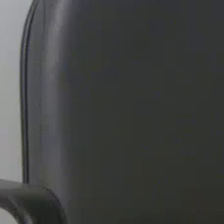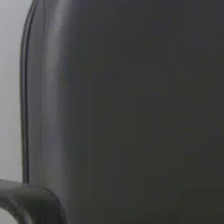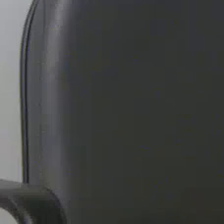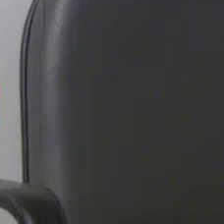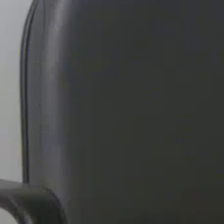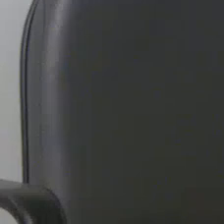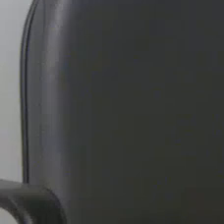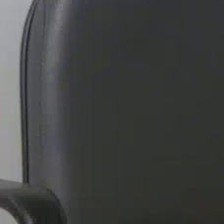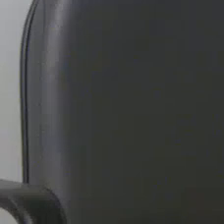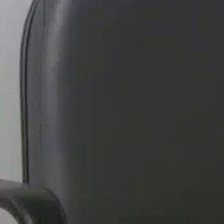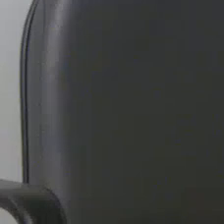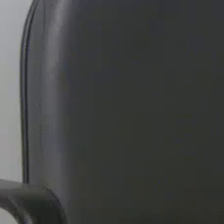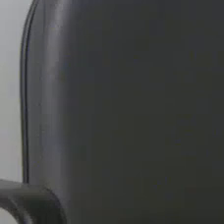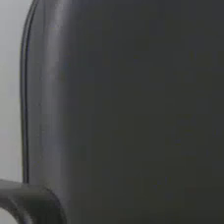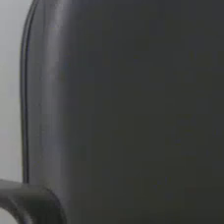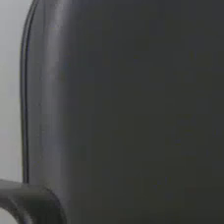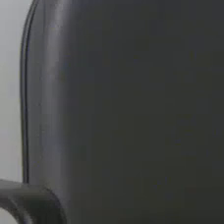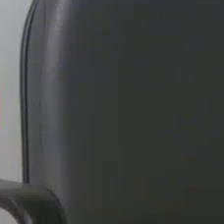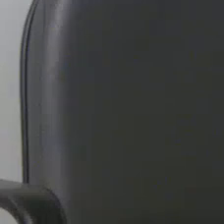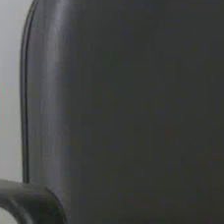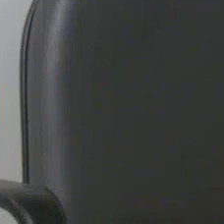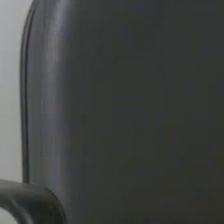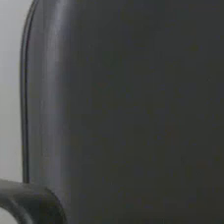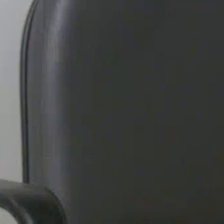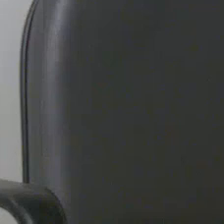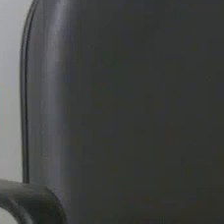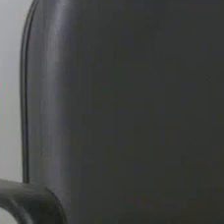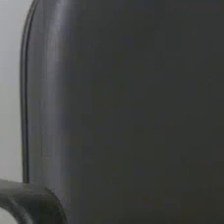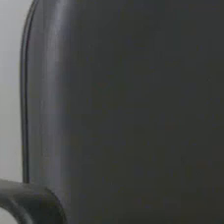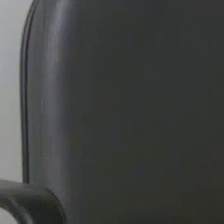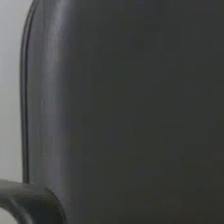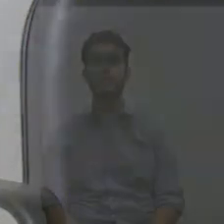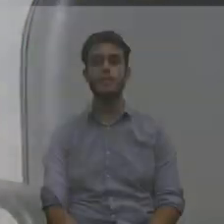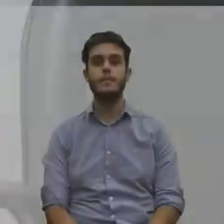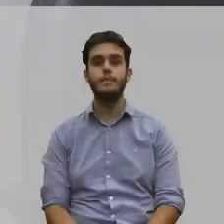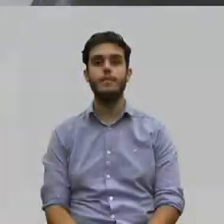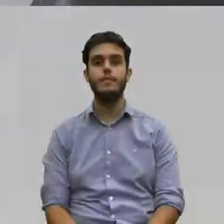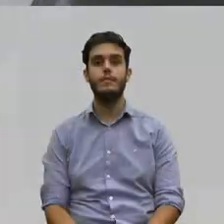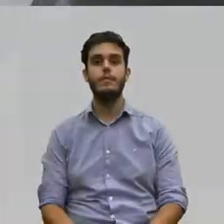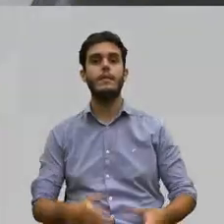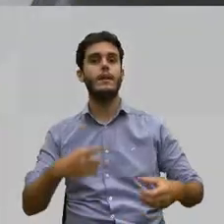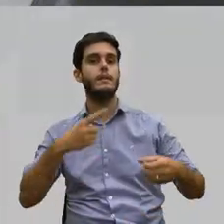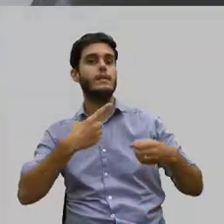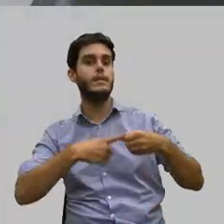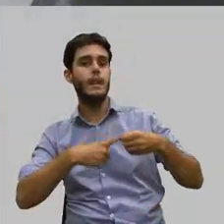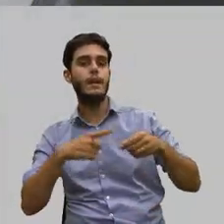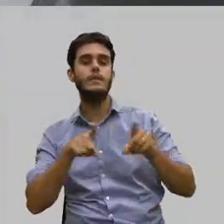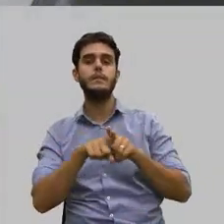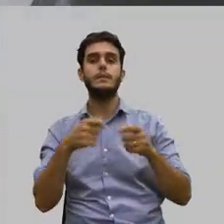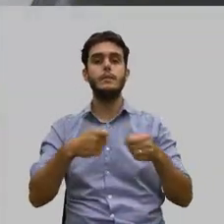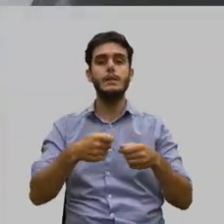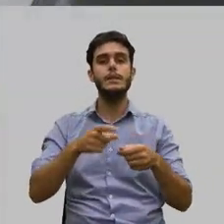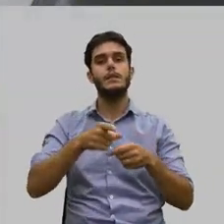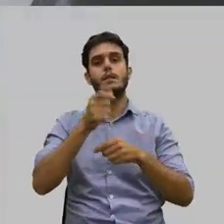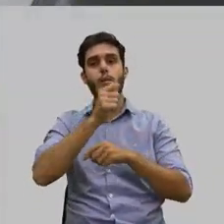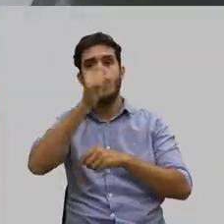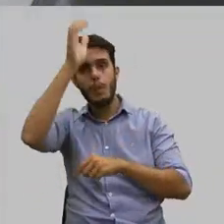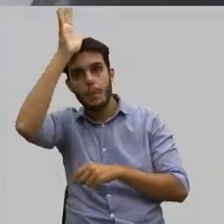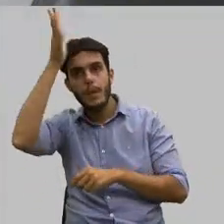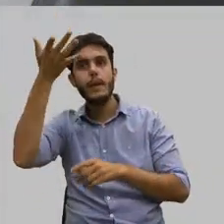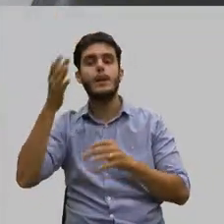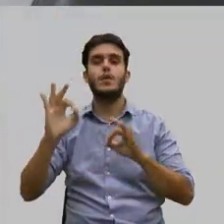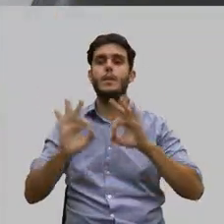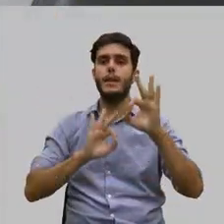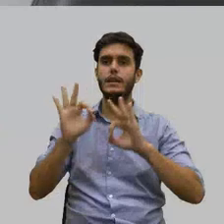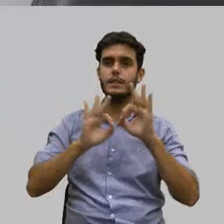das cidades que precisam da atuação mais direcionado do Corpo de Bombeiros existe planejamento pro crescimento